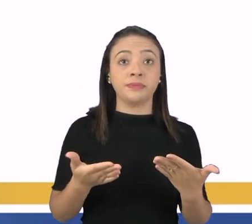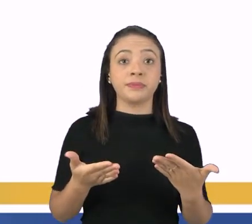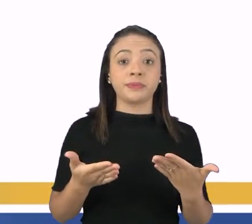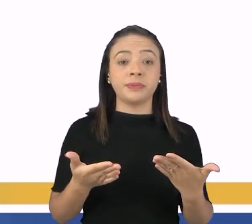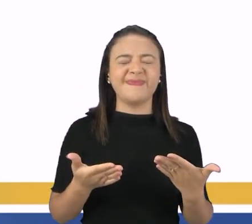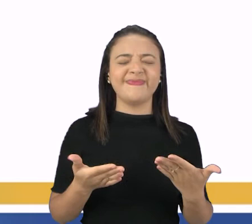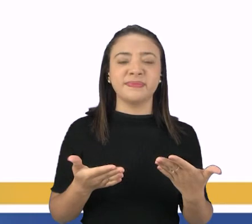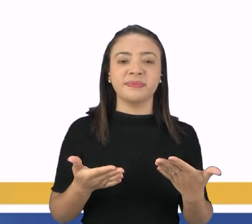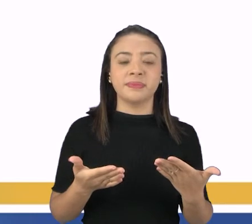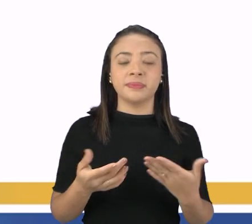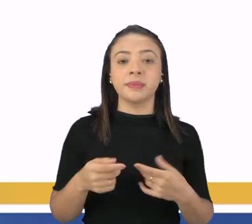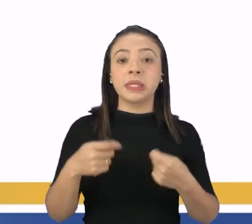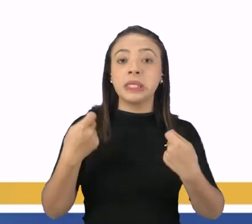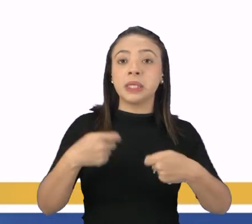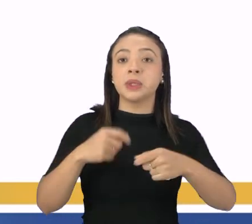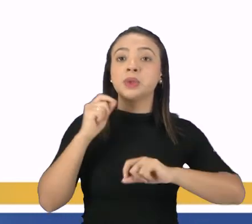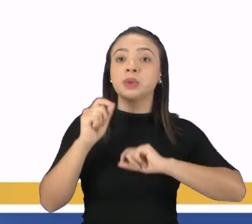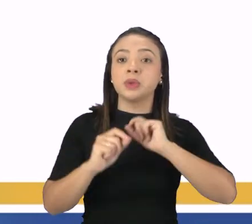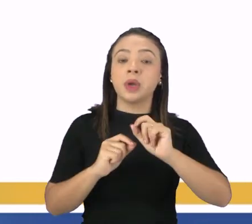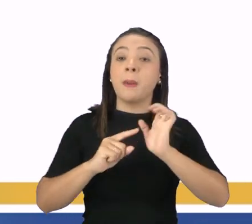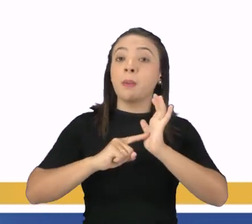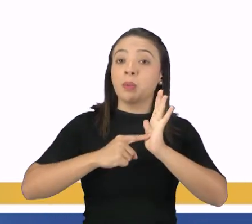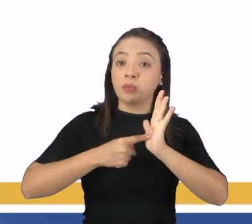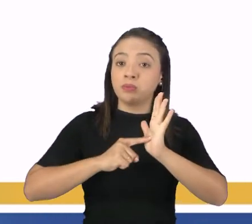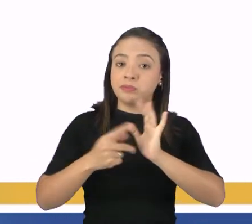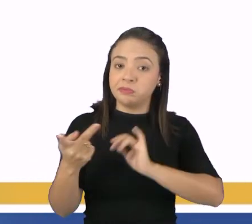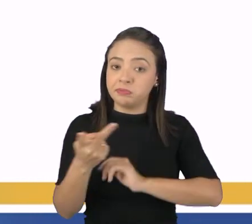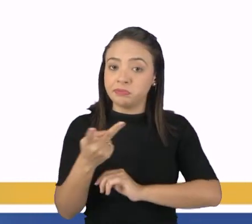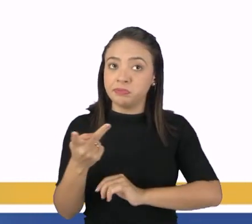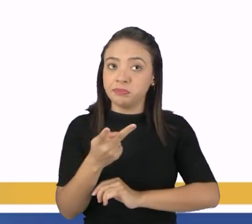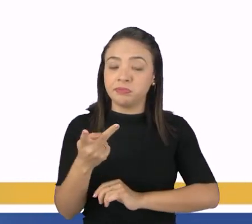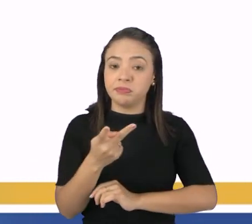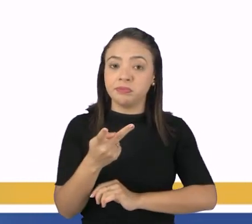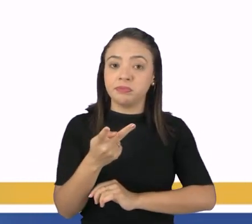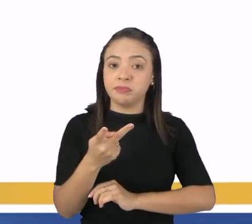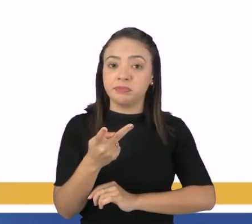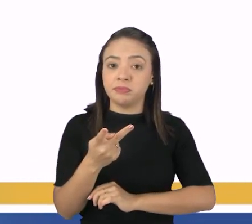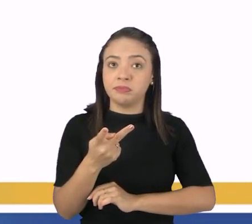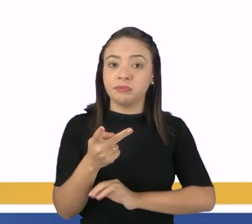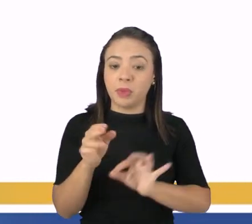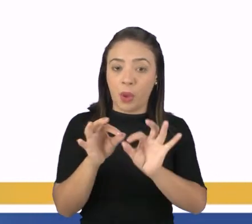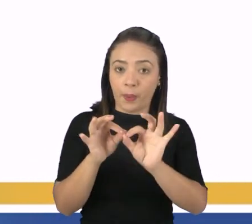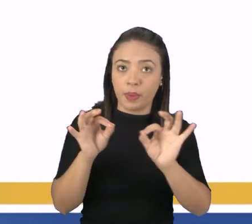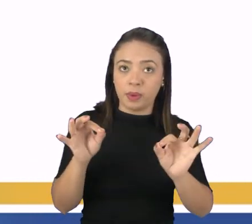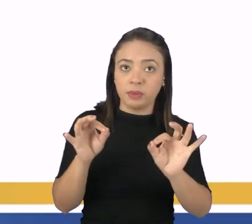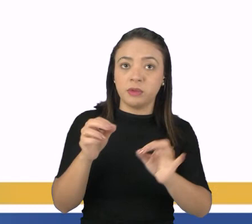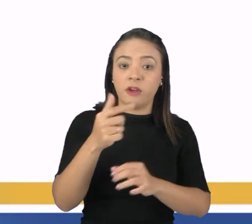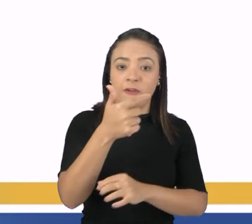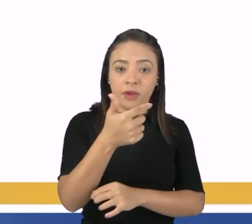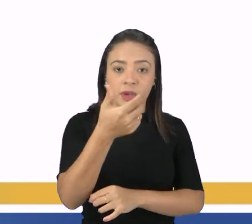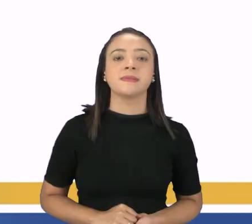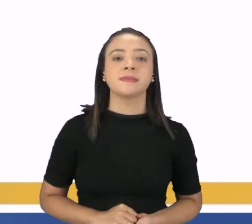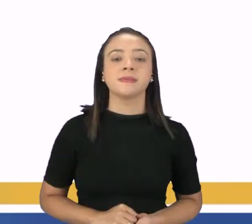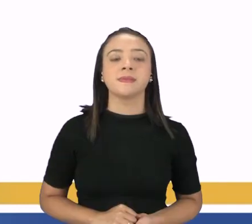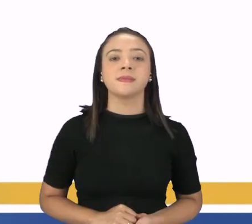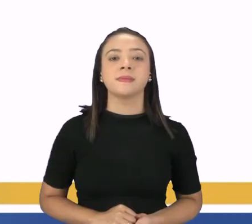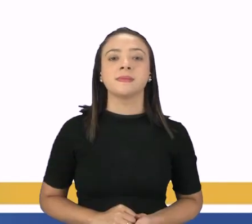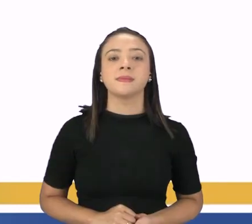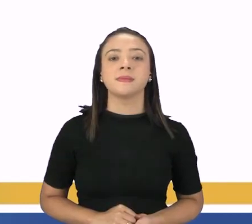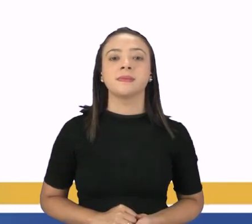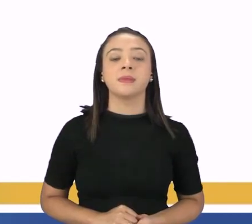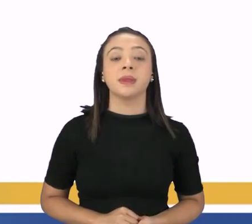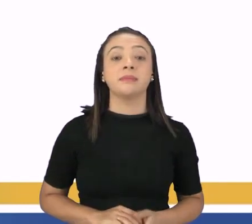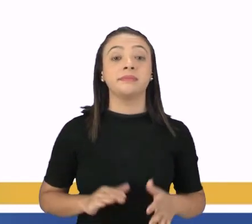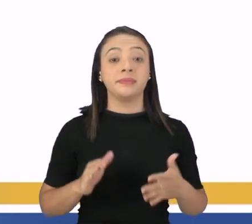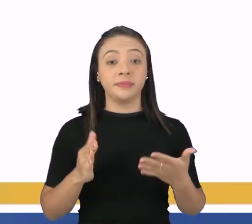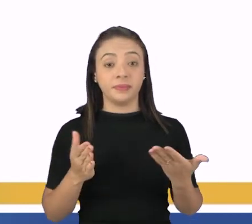bem, então precisaremos efetuar um produto entre as 2 medidas, né, 27 e 16.